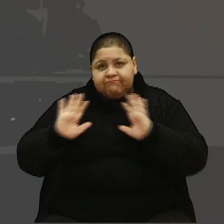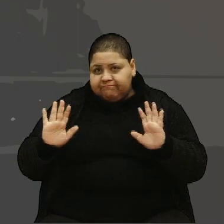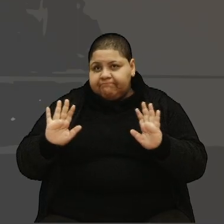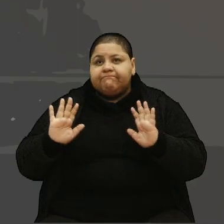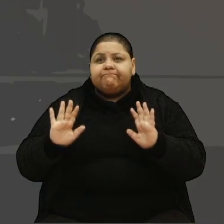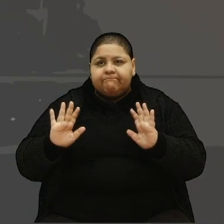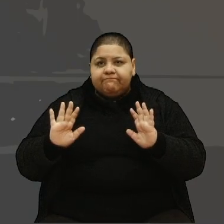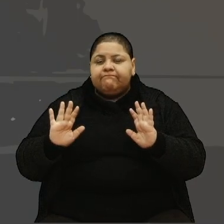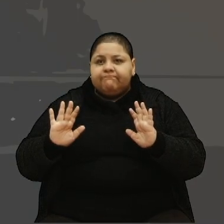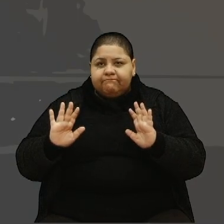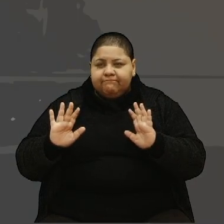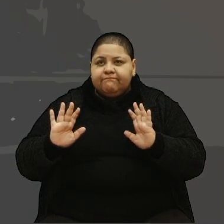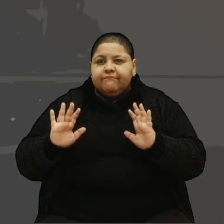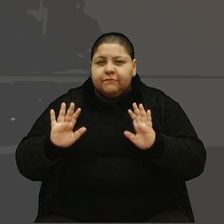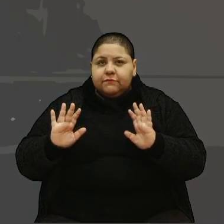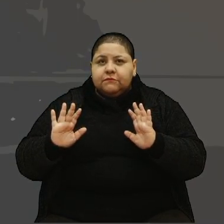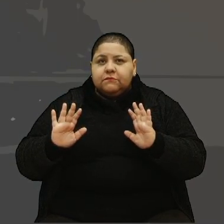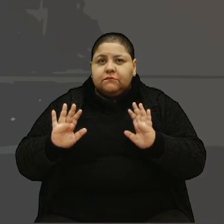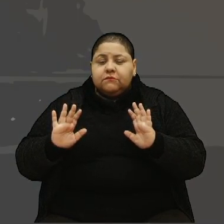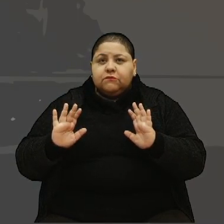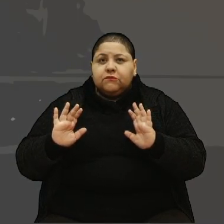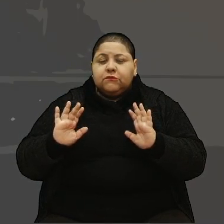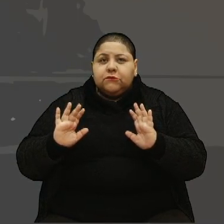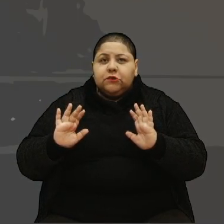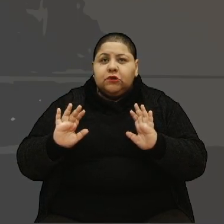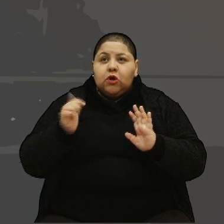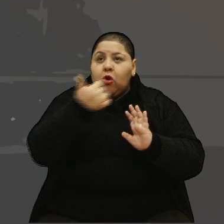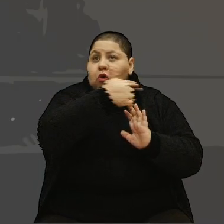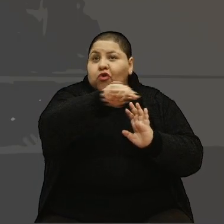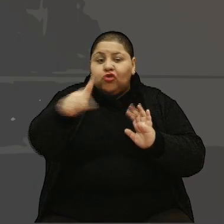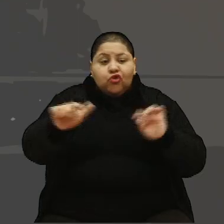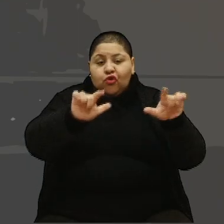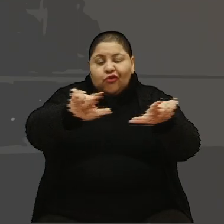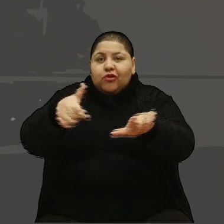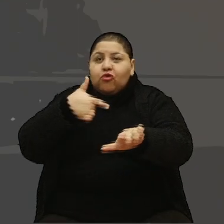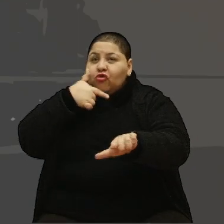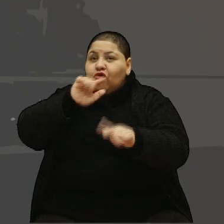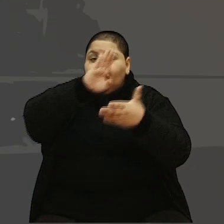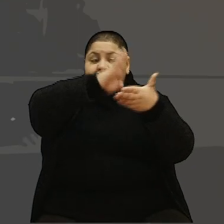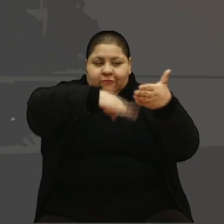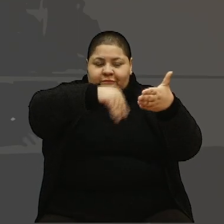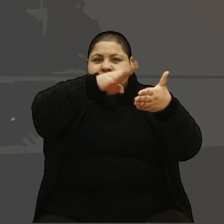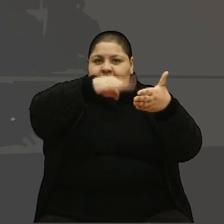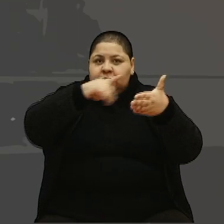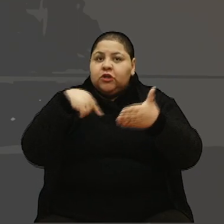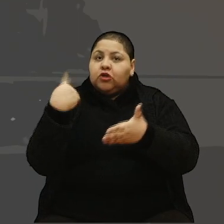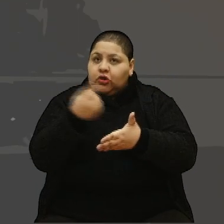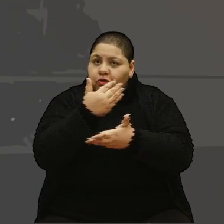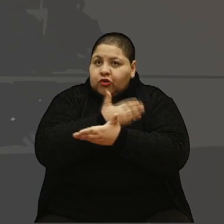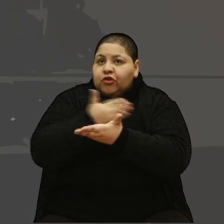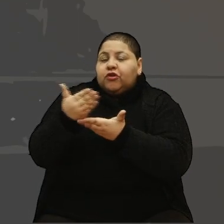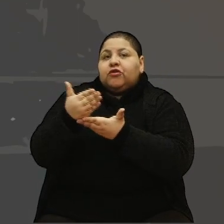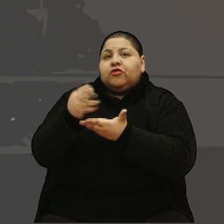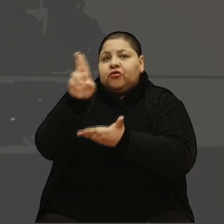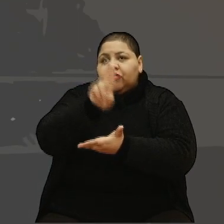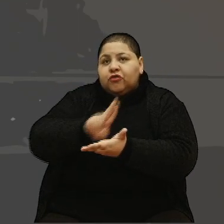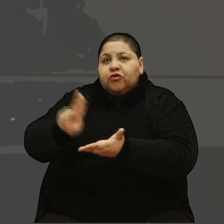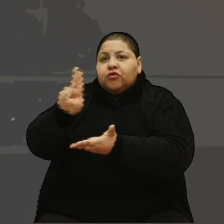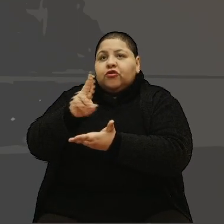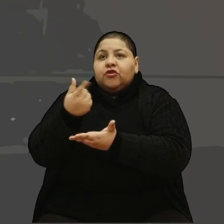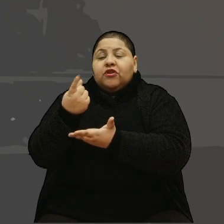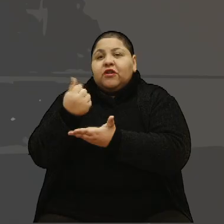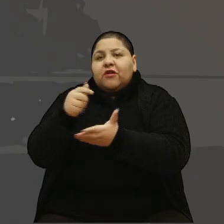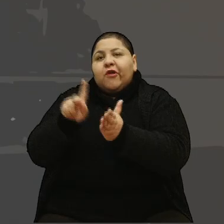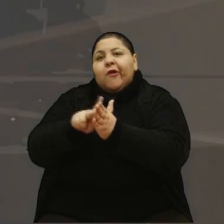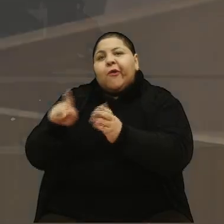E o restante dos locais que não tinham sido pintados, então, nós começamos a utilizar recursos próprios